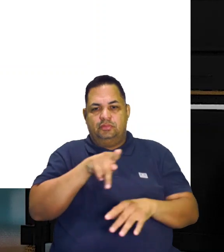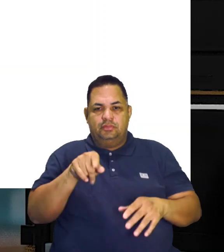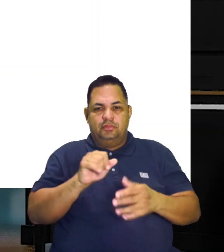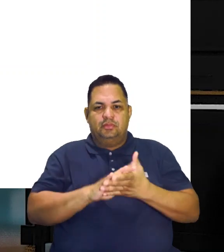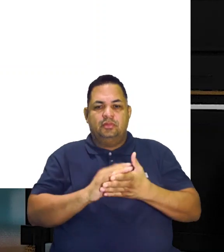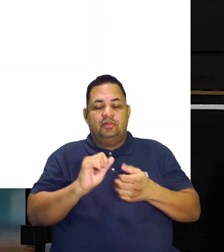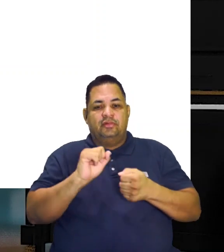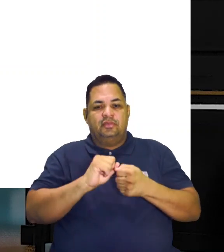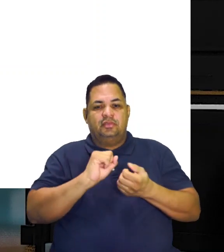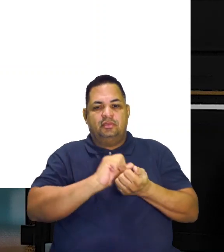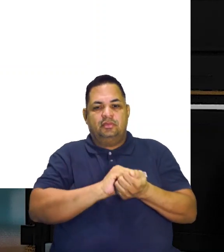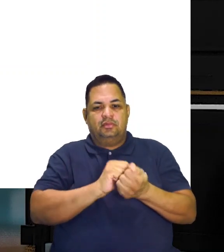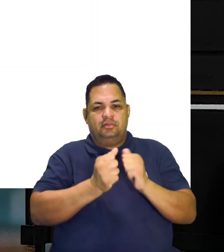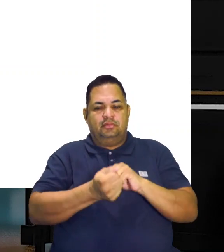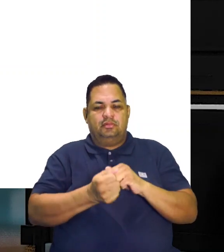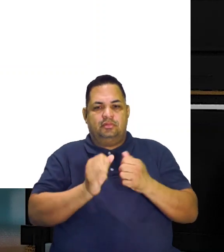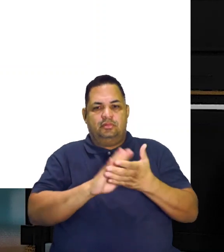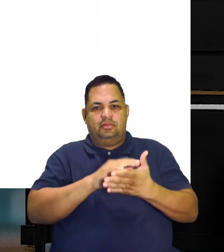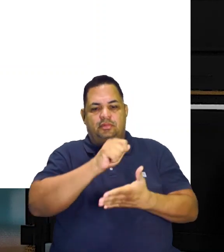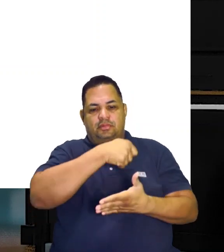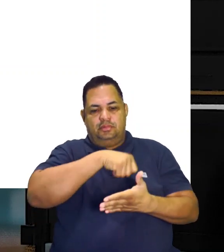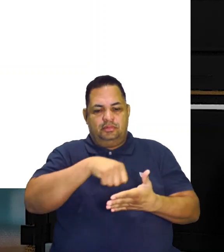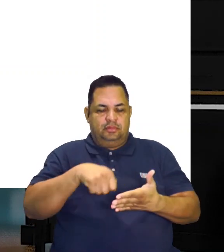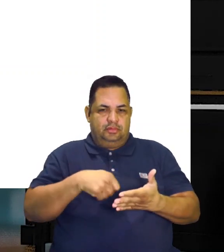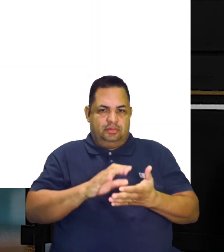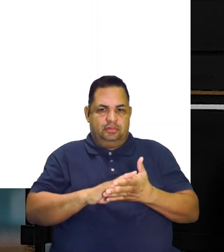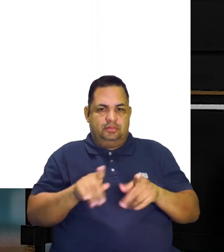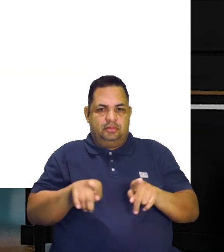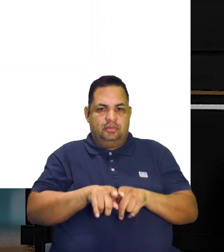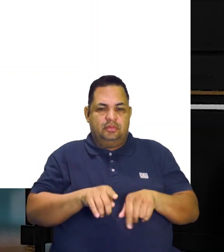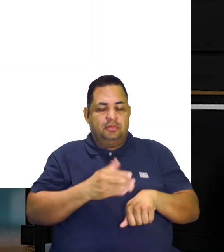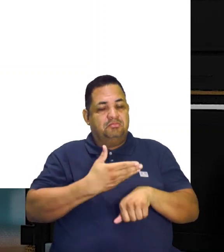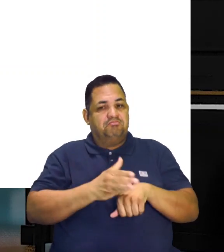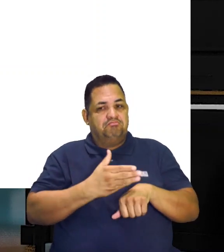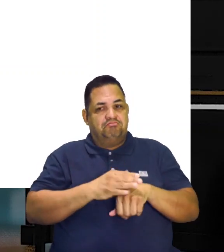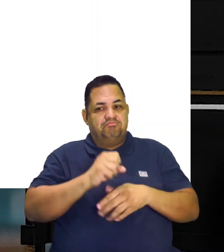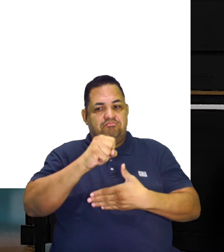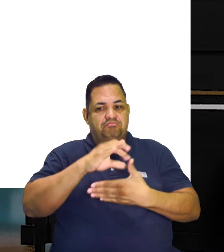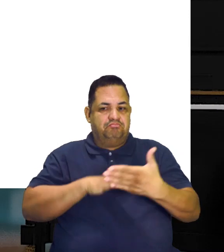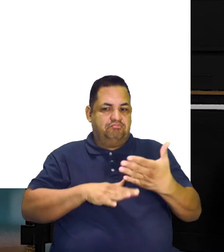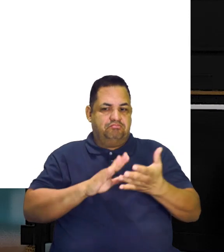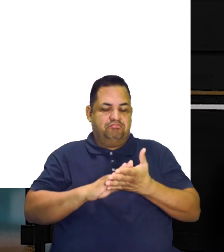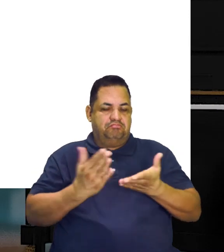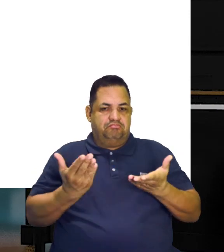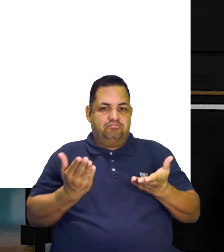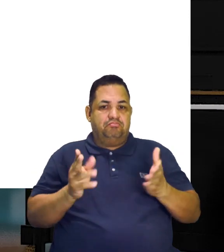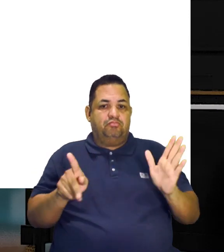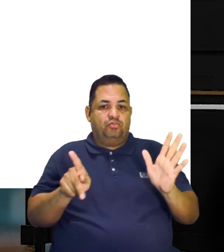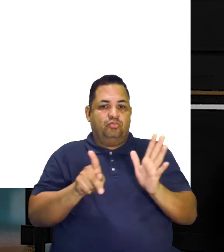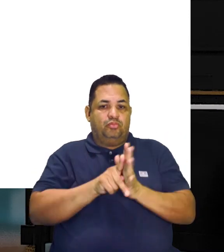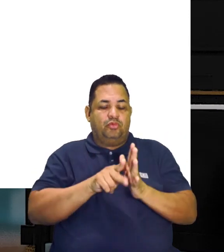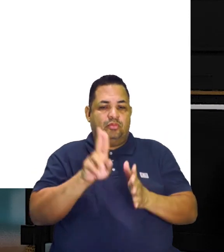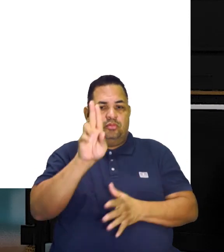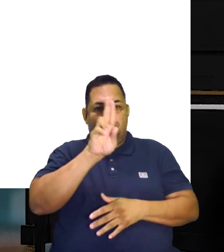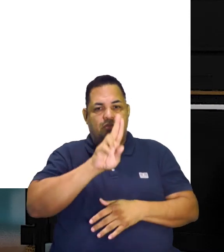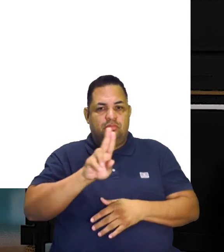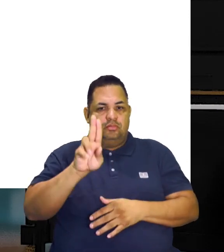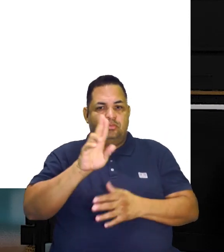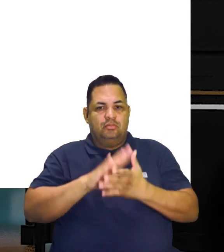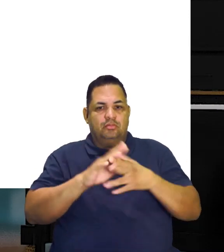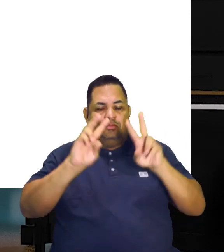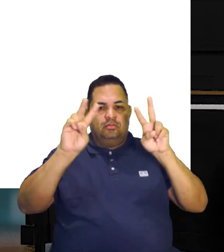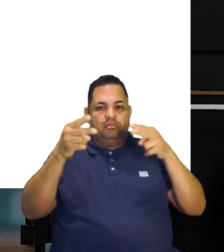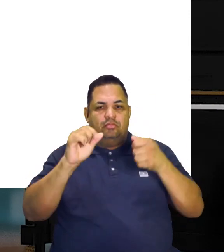fazer adequação entre a atividade escrita, fazer uma atividade prática, diante daquele tema, né, que foi discutido. Então,